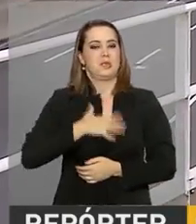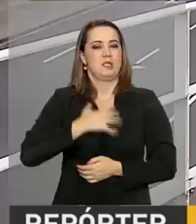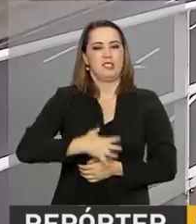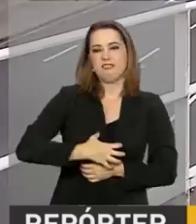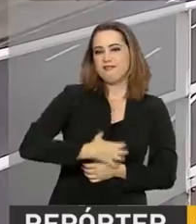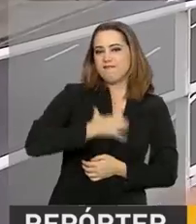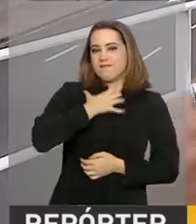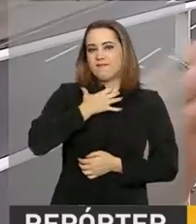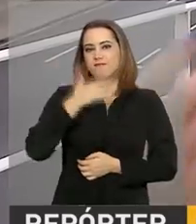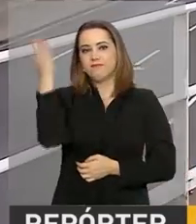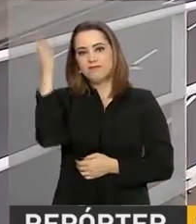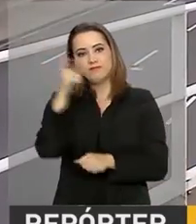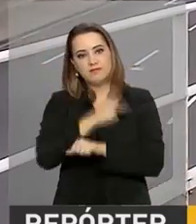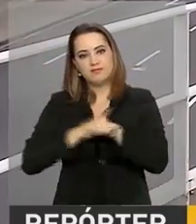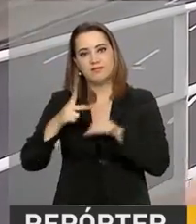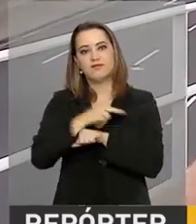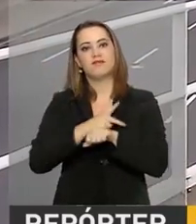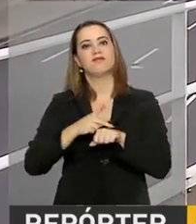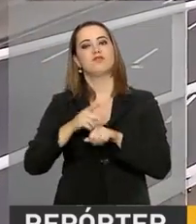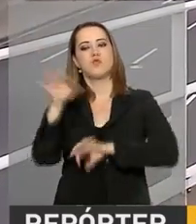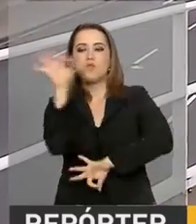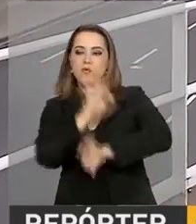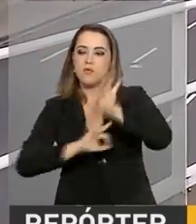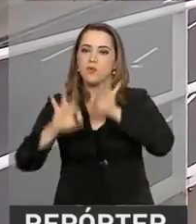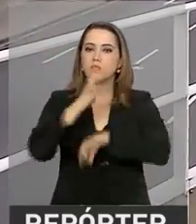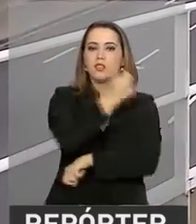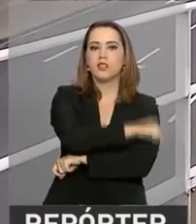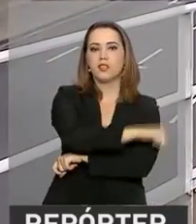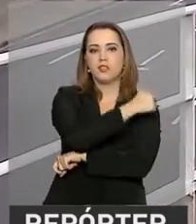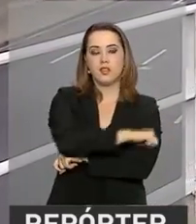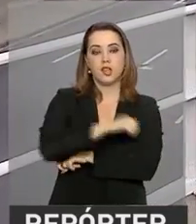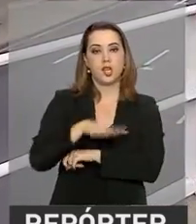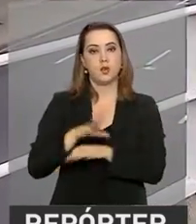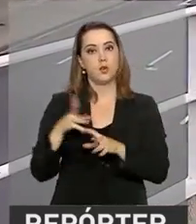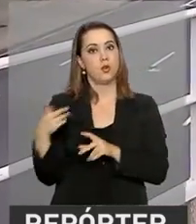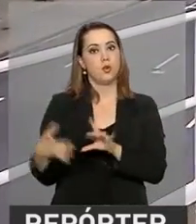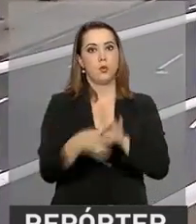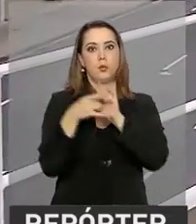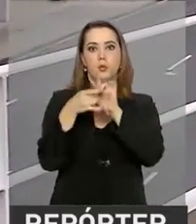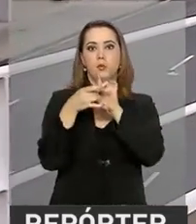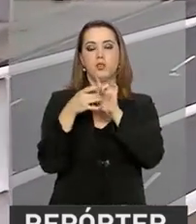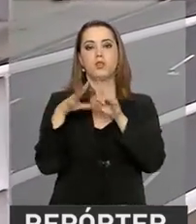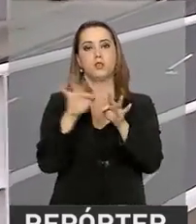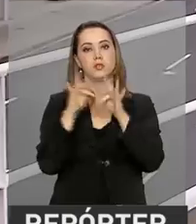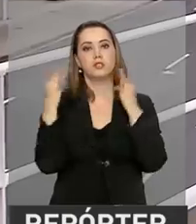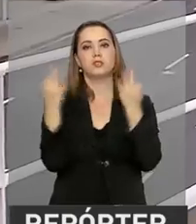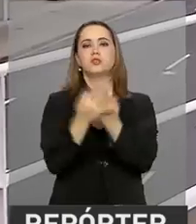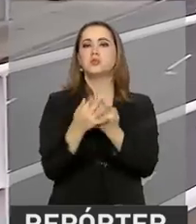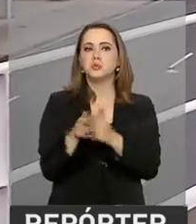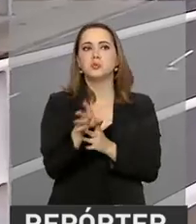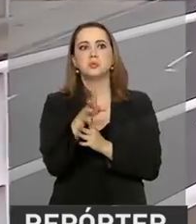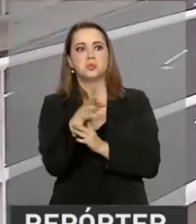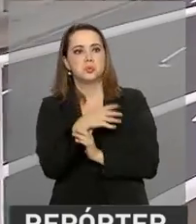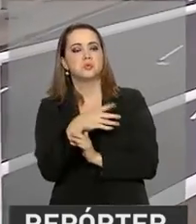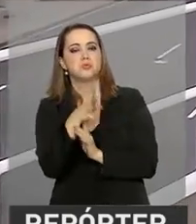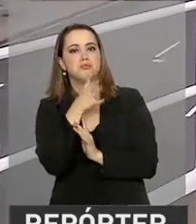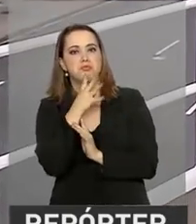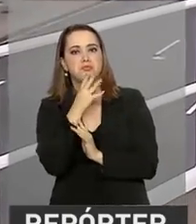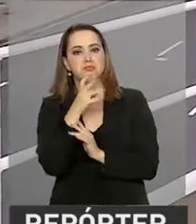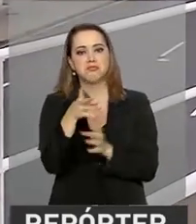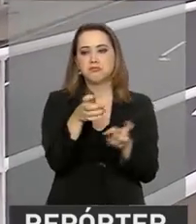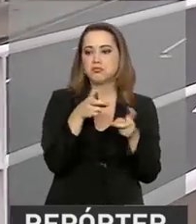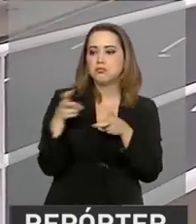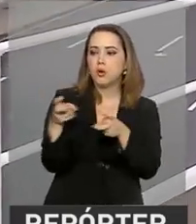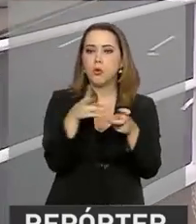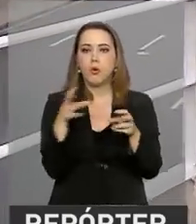da organização, do Rio de Janeiro. Família, a união da família, a gente percebeu muita família aqui, muita tranquilidade